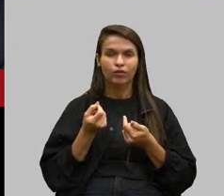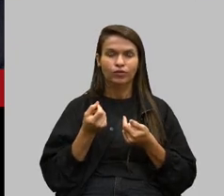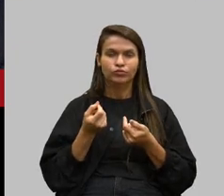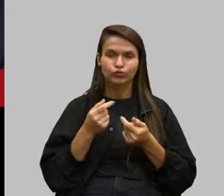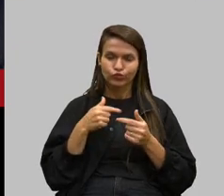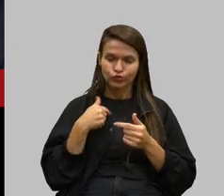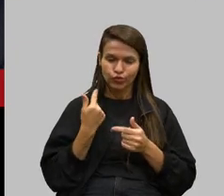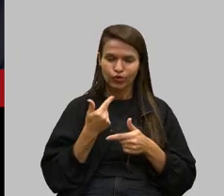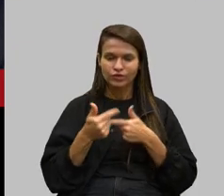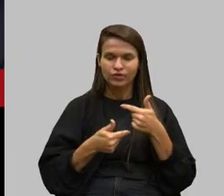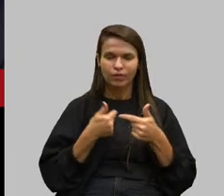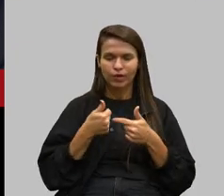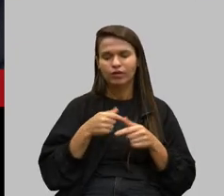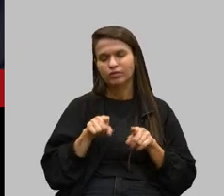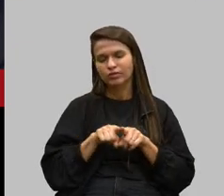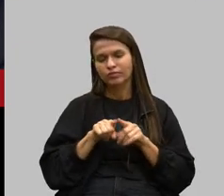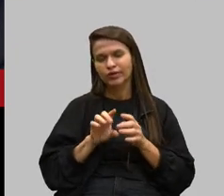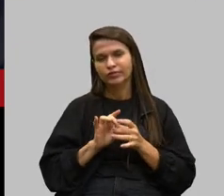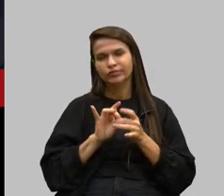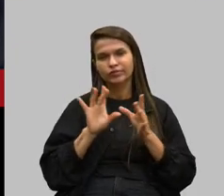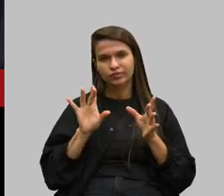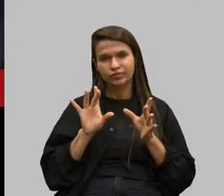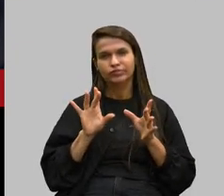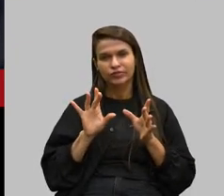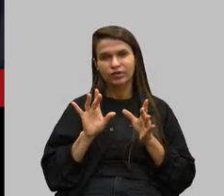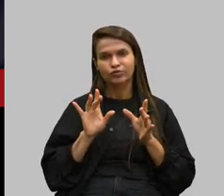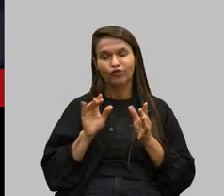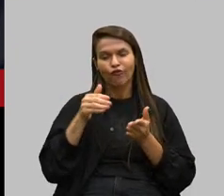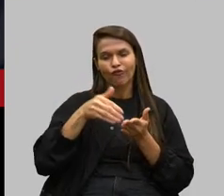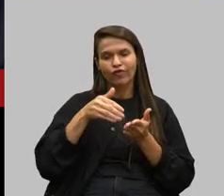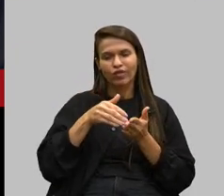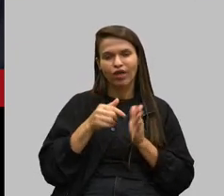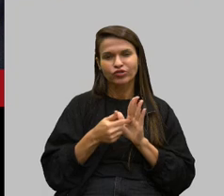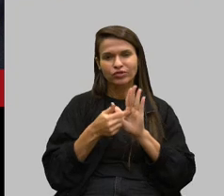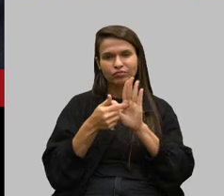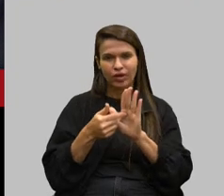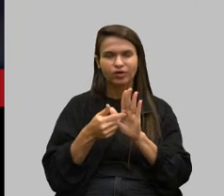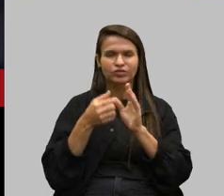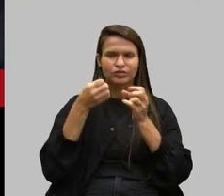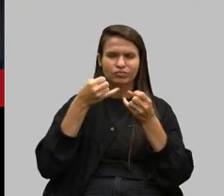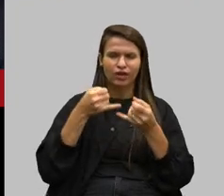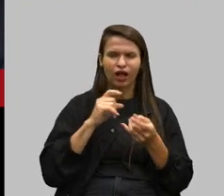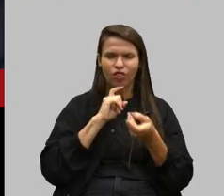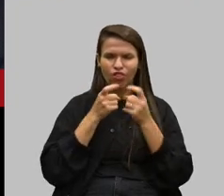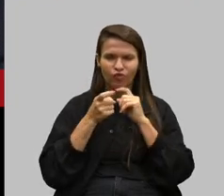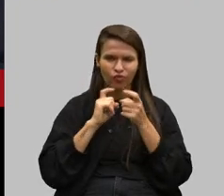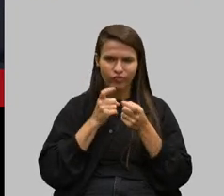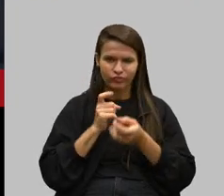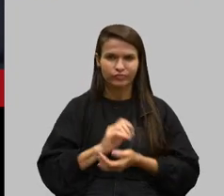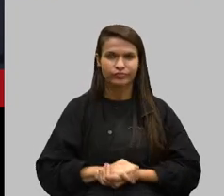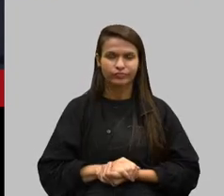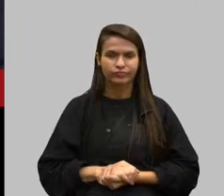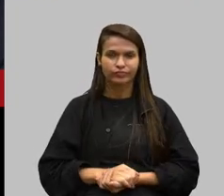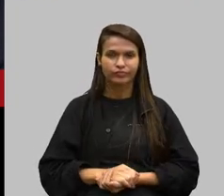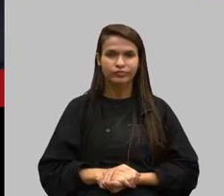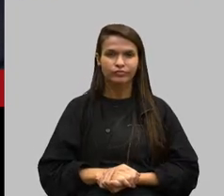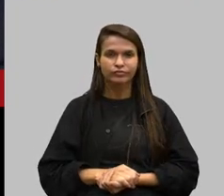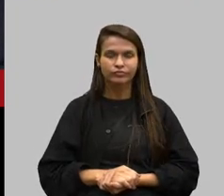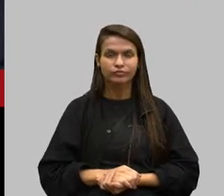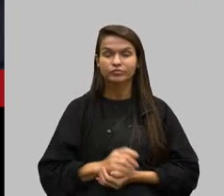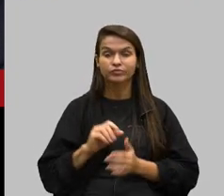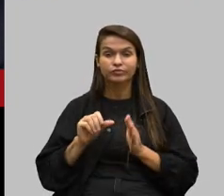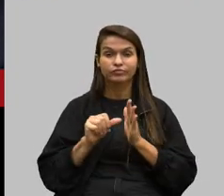também tô à disposição assim que a gente terminar a apresentação de esclarecer outros pontos que tenham ficado alguma dúvida bem